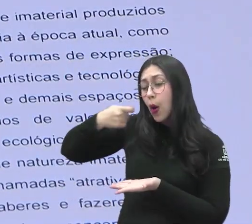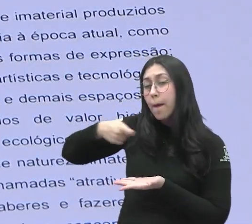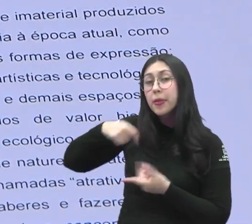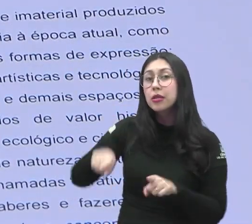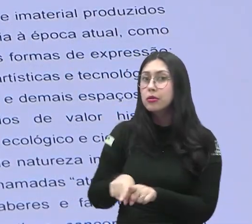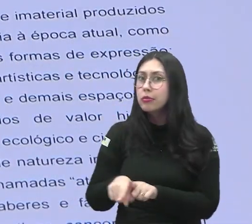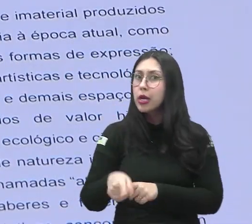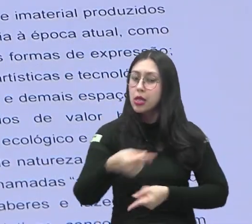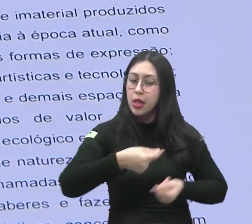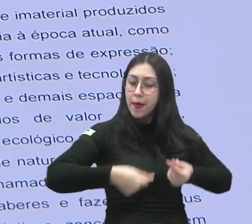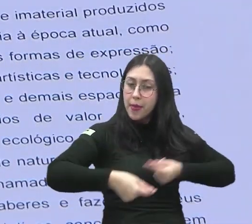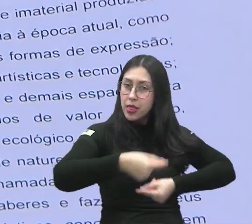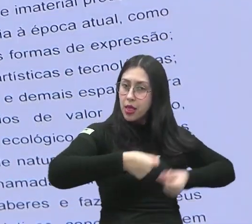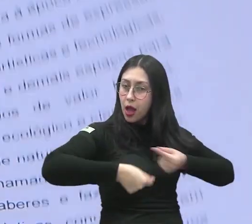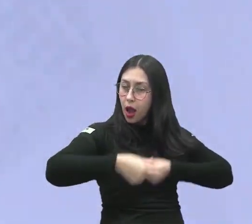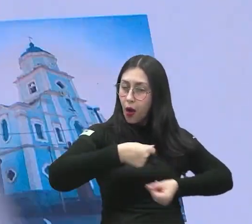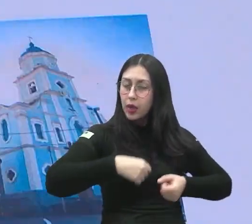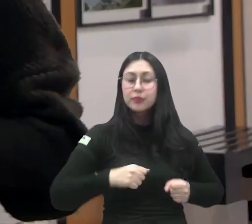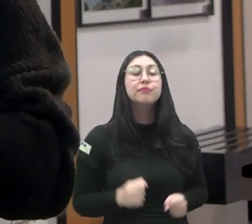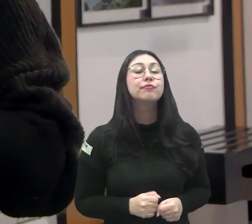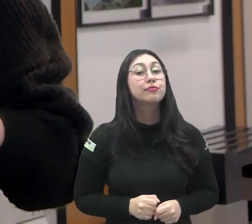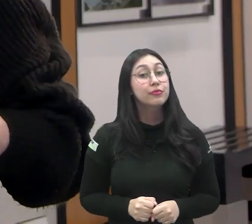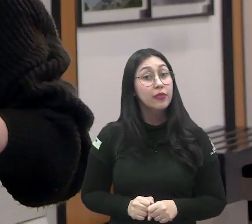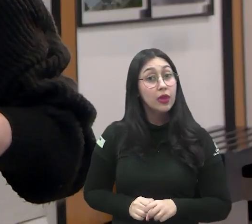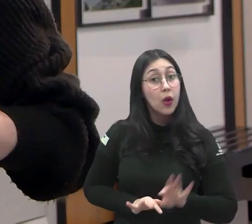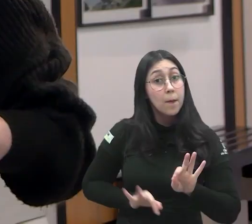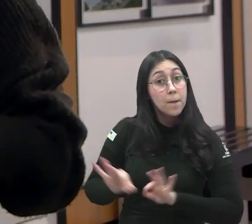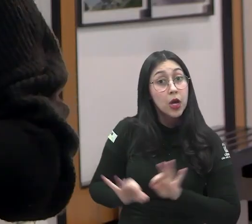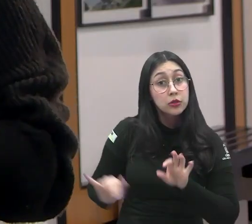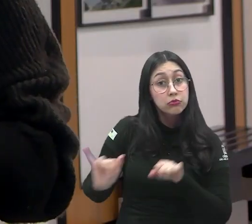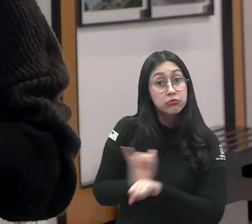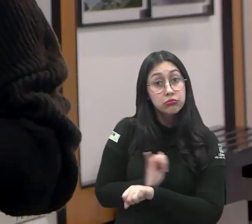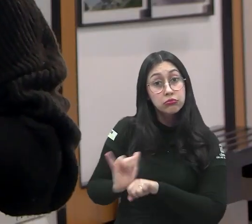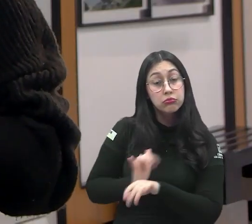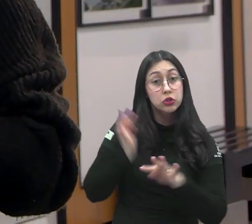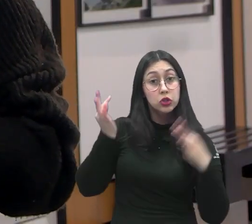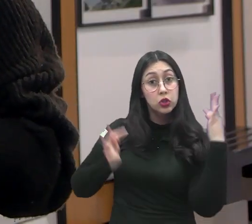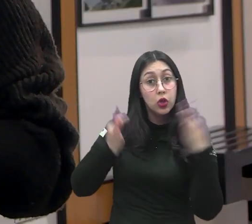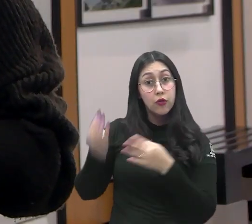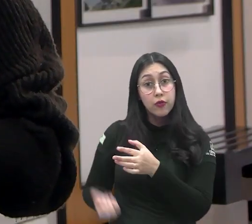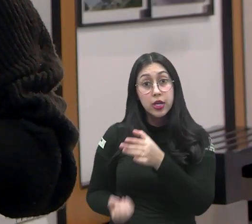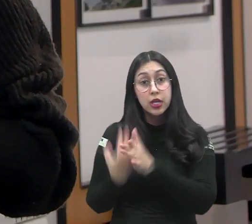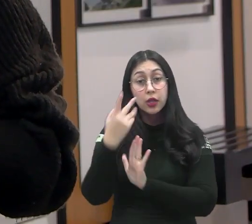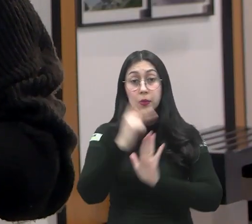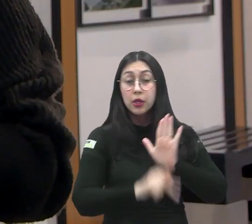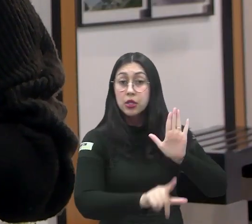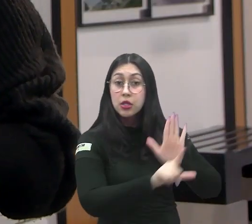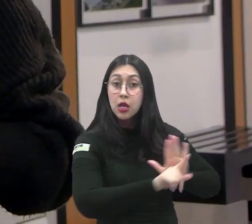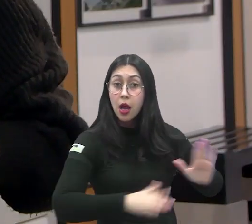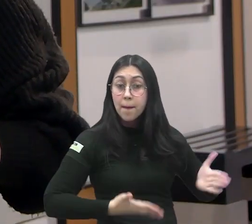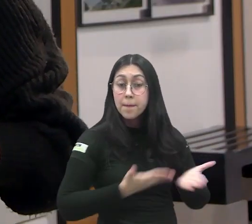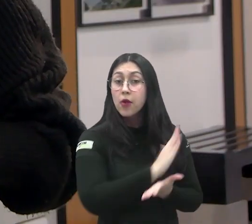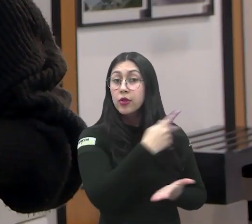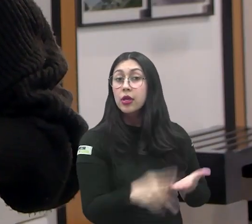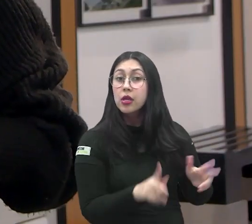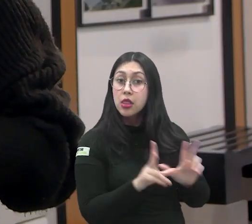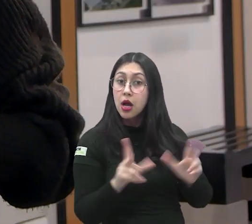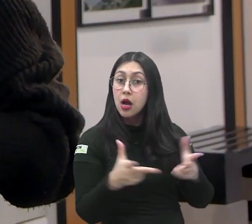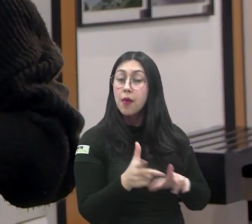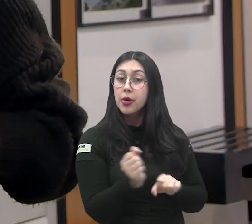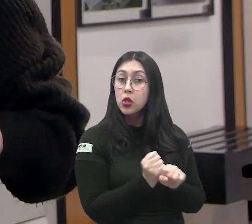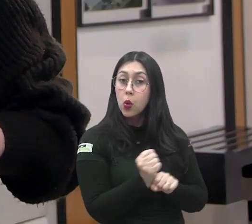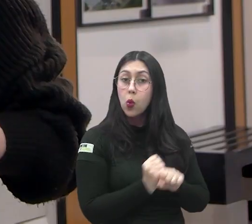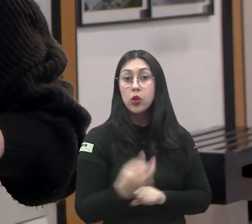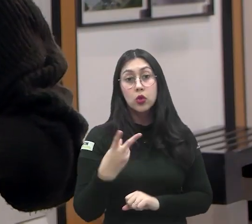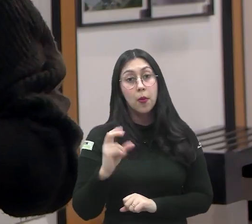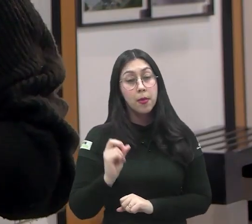aventura, gastronômico e negócios. O Plano Diretor de Turismo de São José foi instituído através de um projeto de lei aprovado